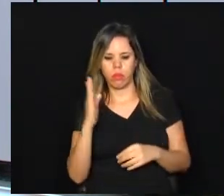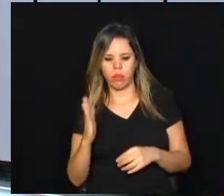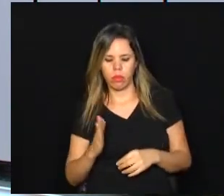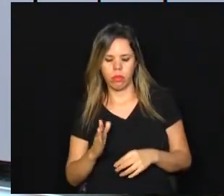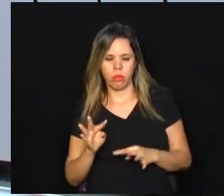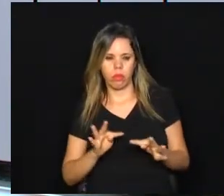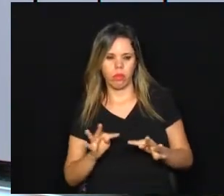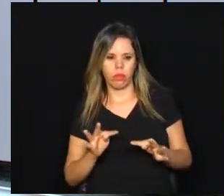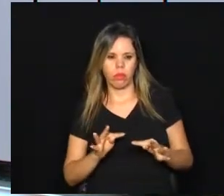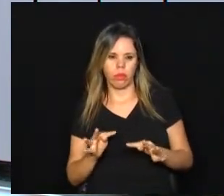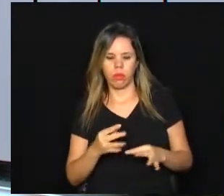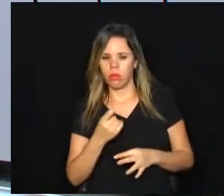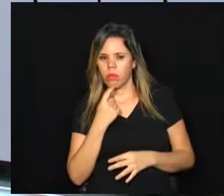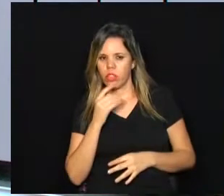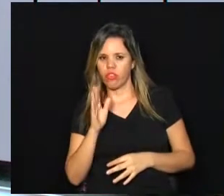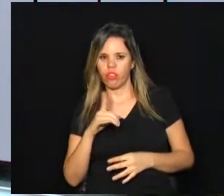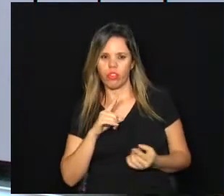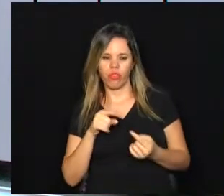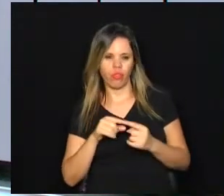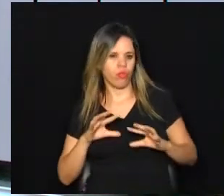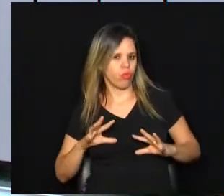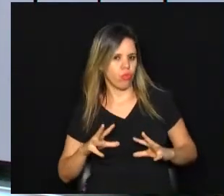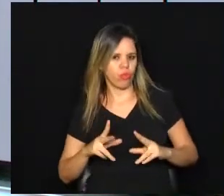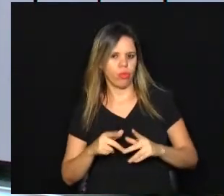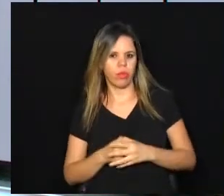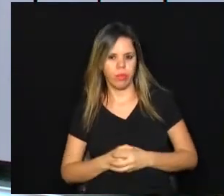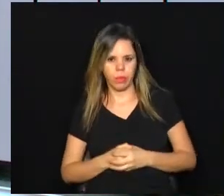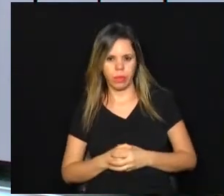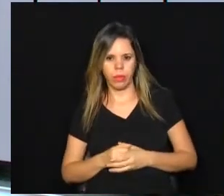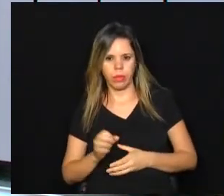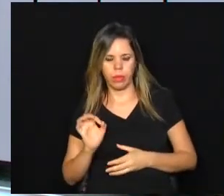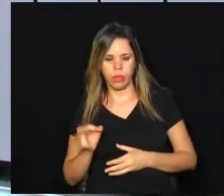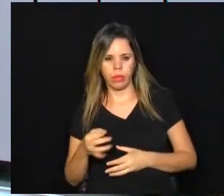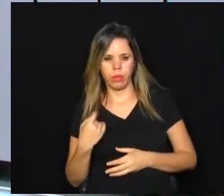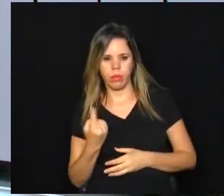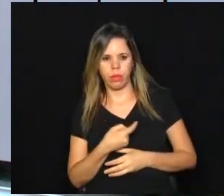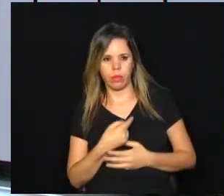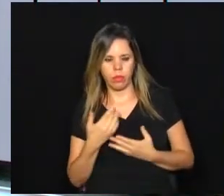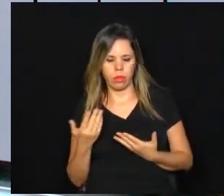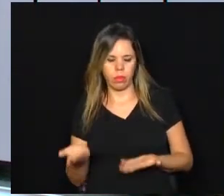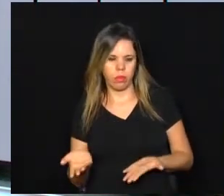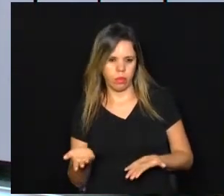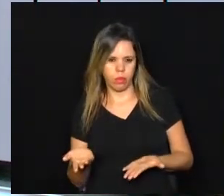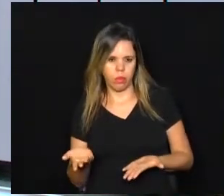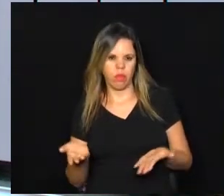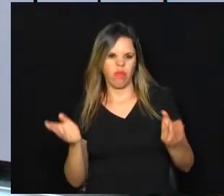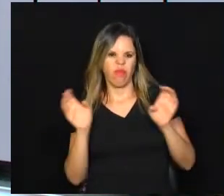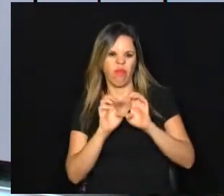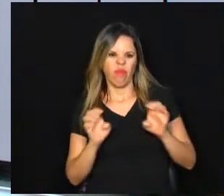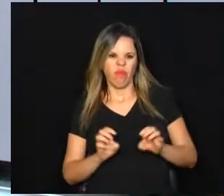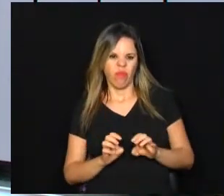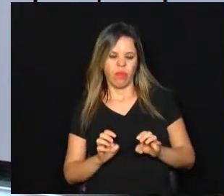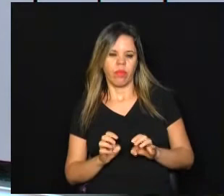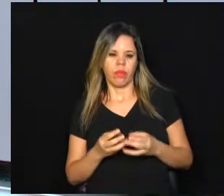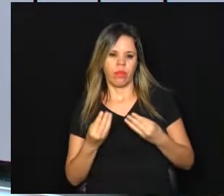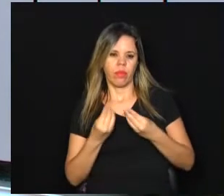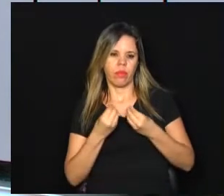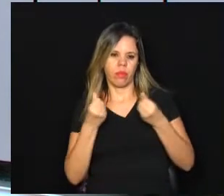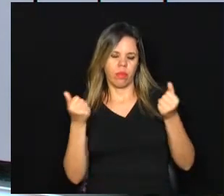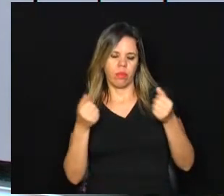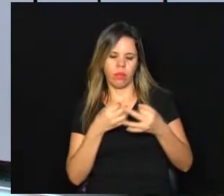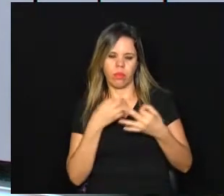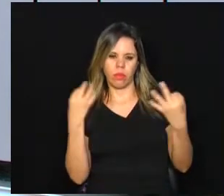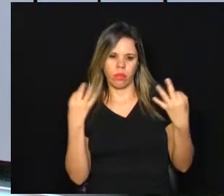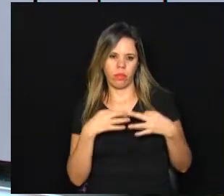Saneamento, Campinas já atingiu todas, tá certo? Então, para nós, para a estrutura e pela qualidade e